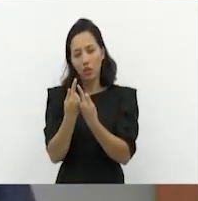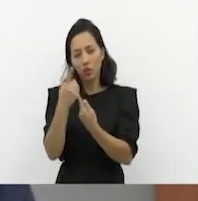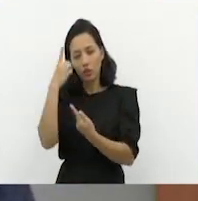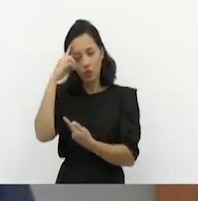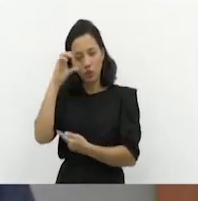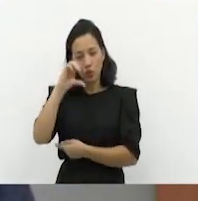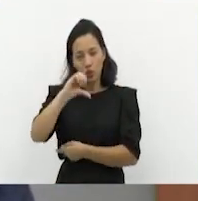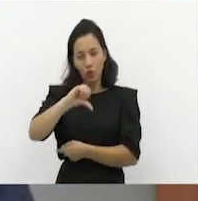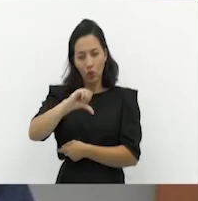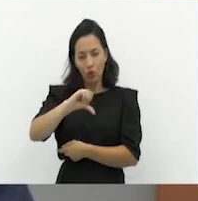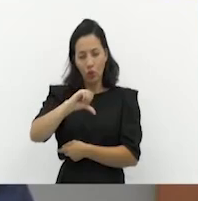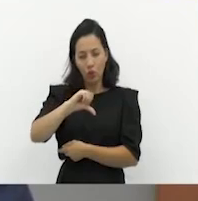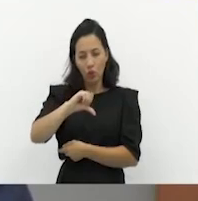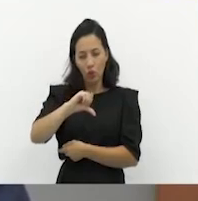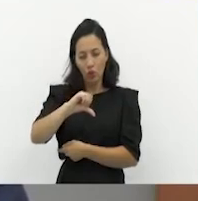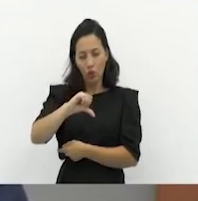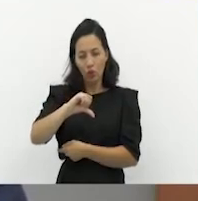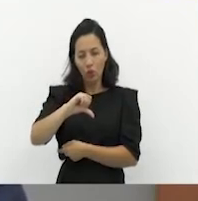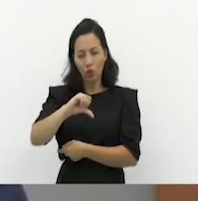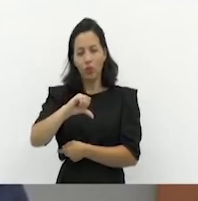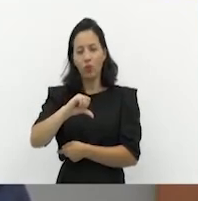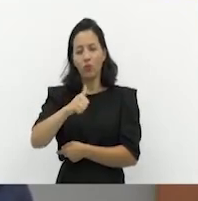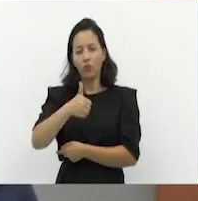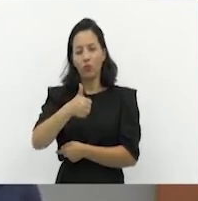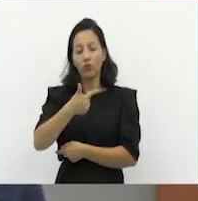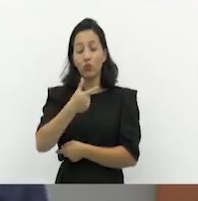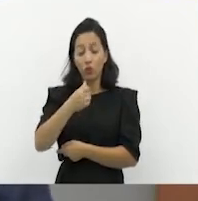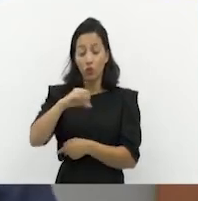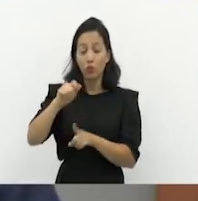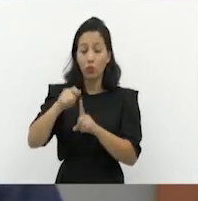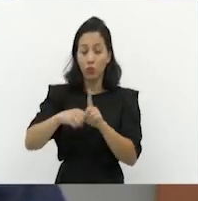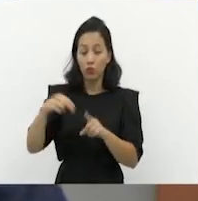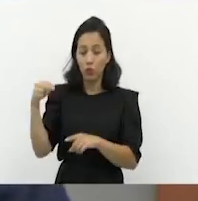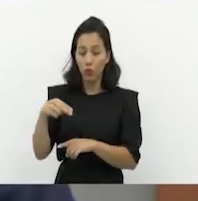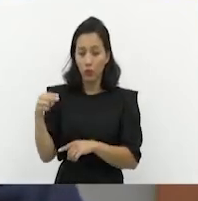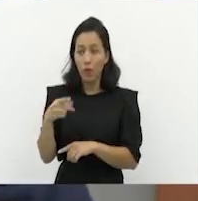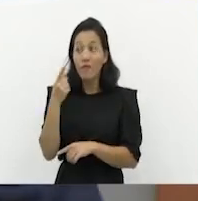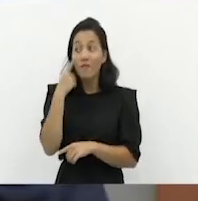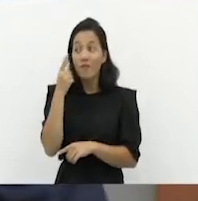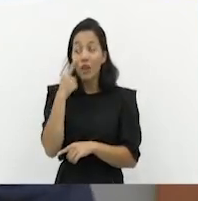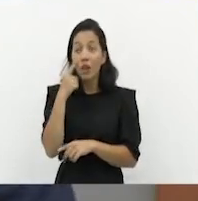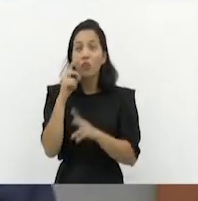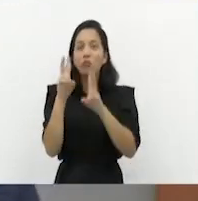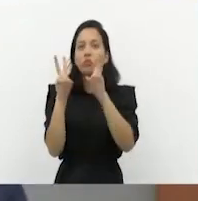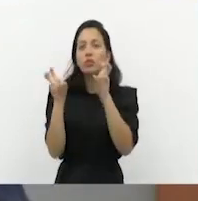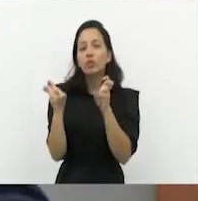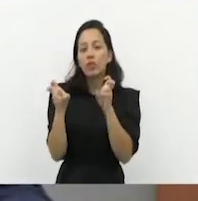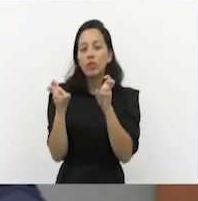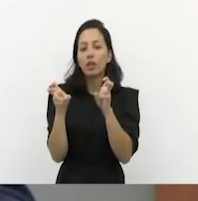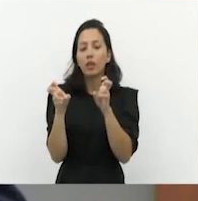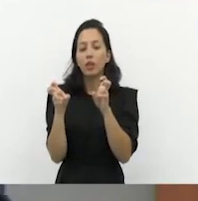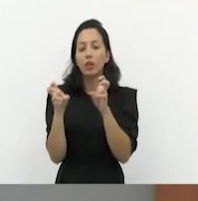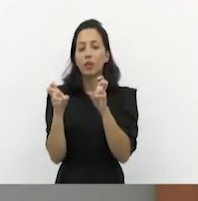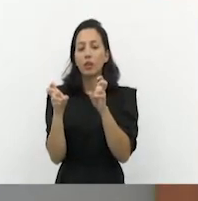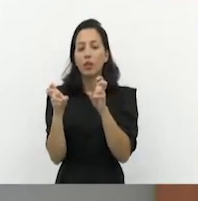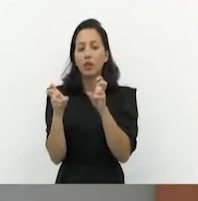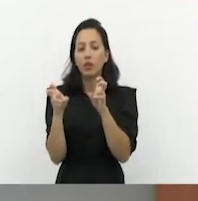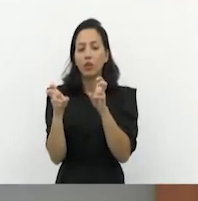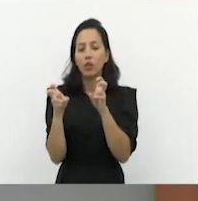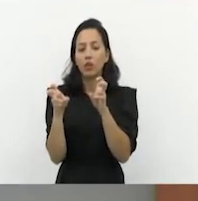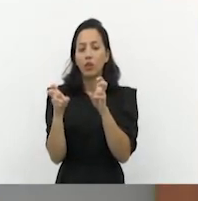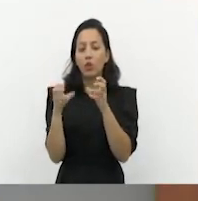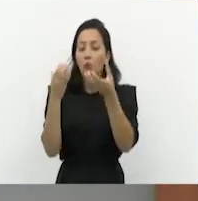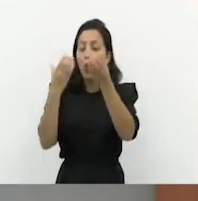28 de novembro, para tratar do tema realização de